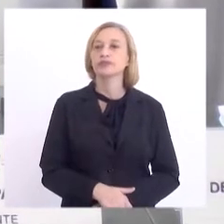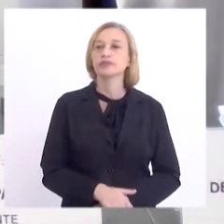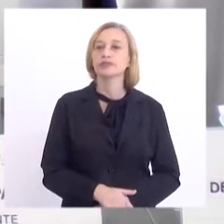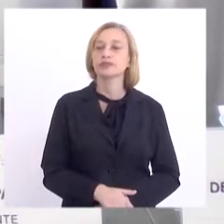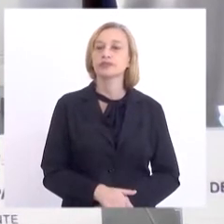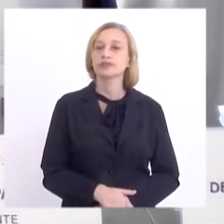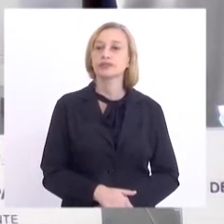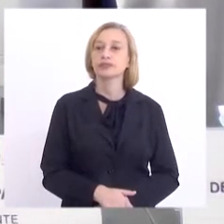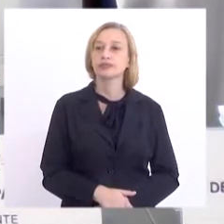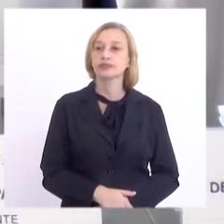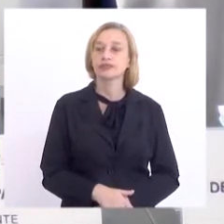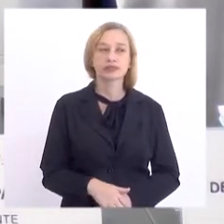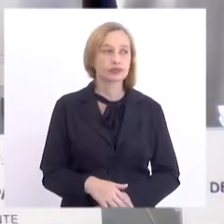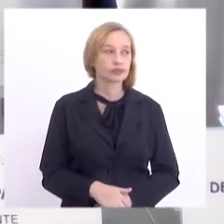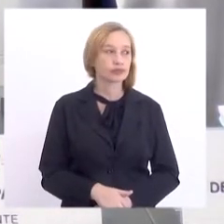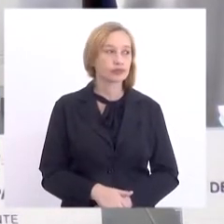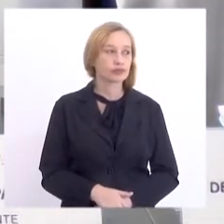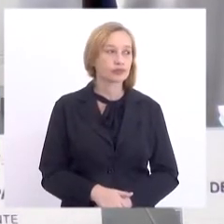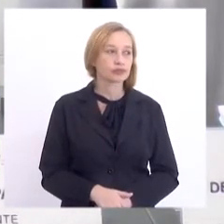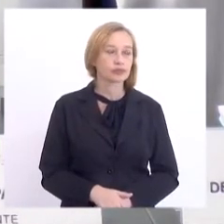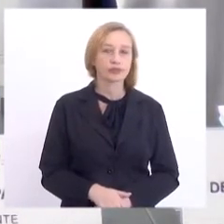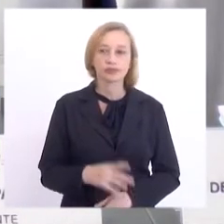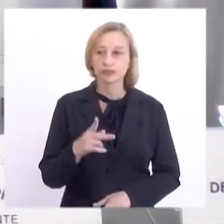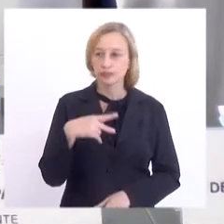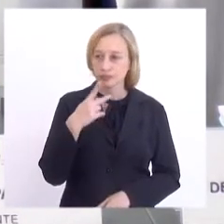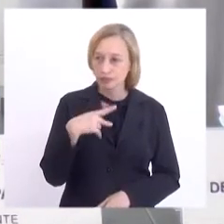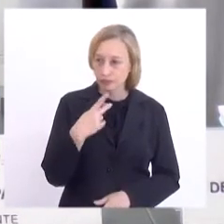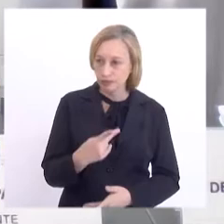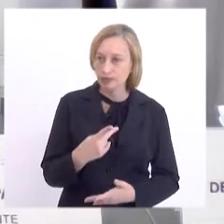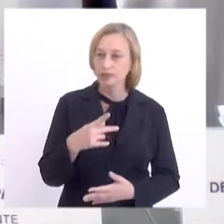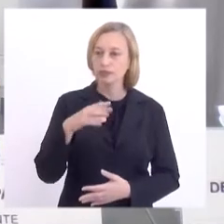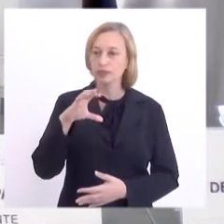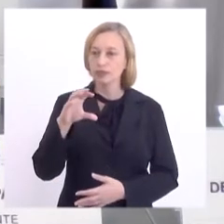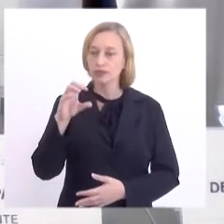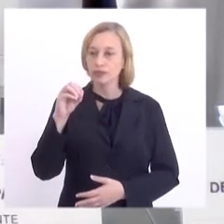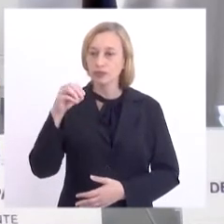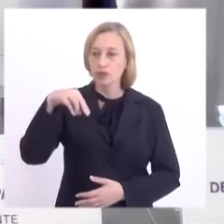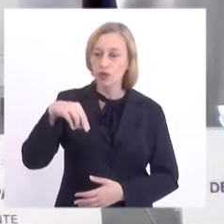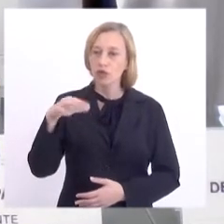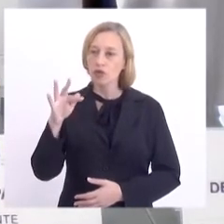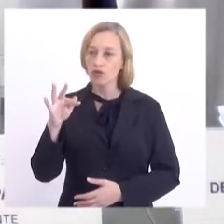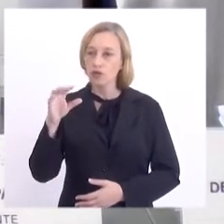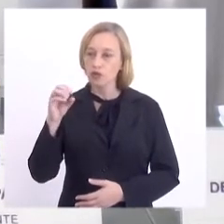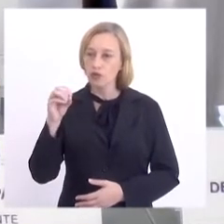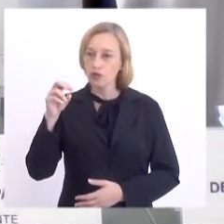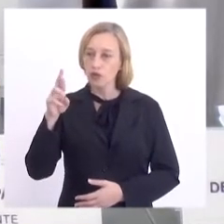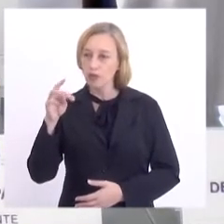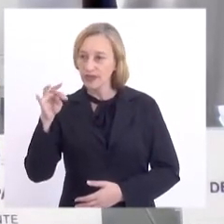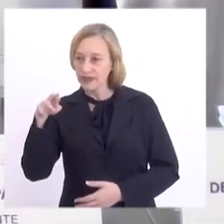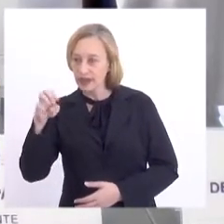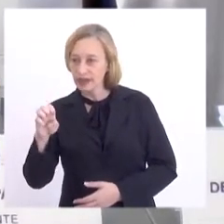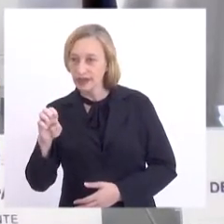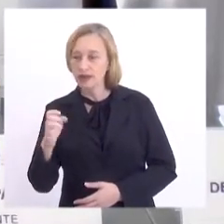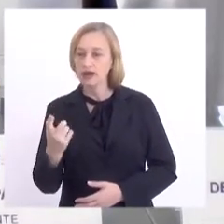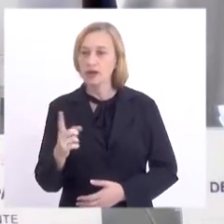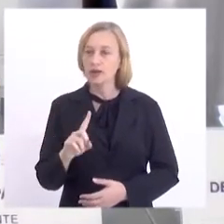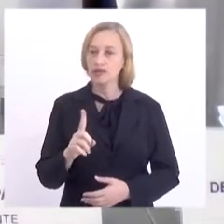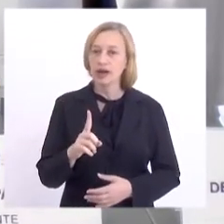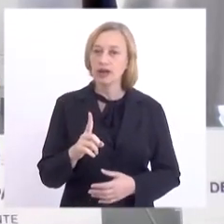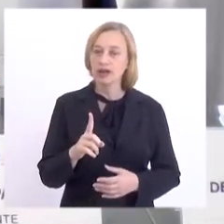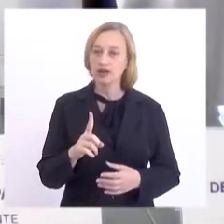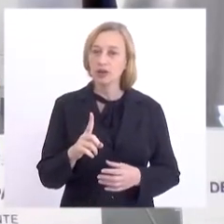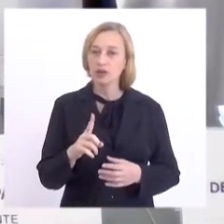e a gente fala conformidade para não incluir anglicismos dentro do nosso da nossa